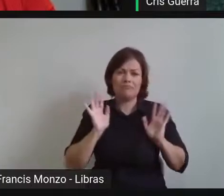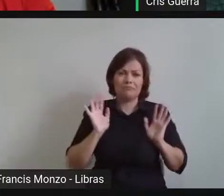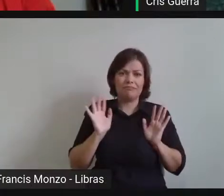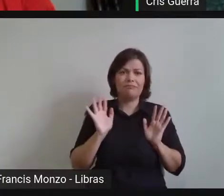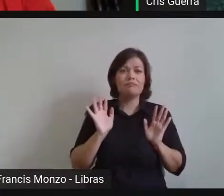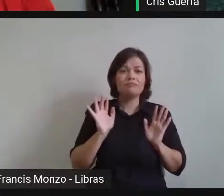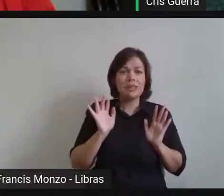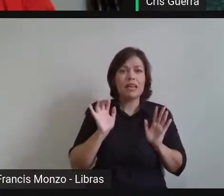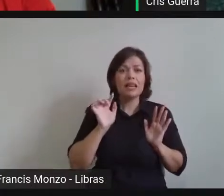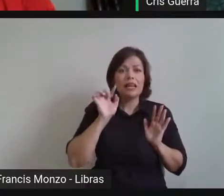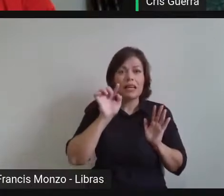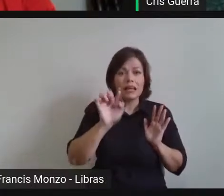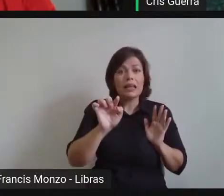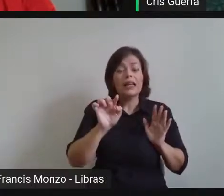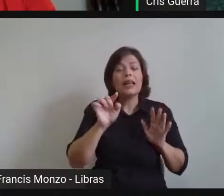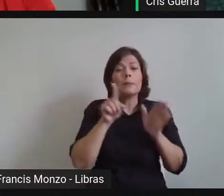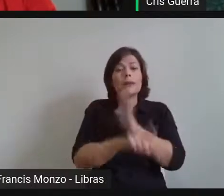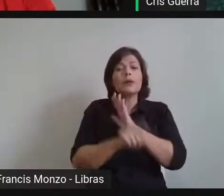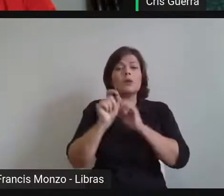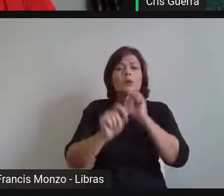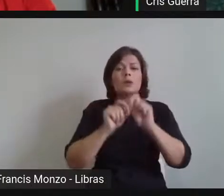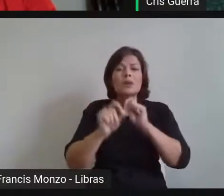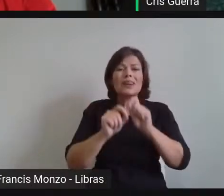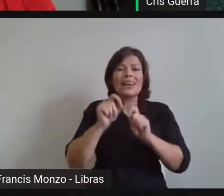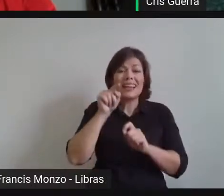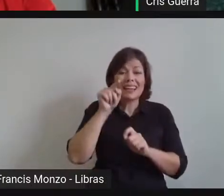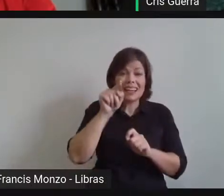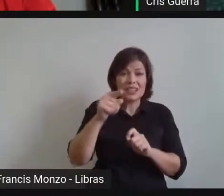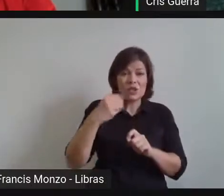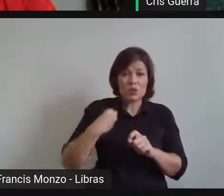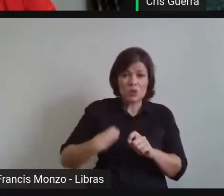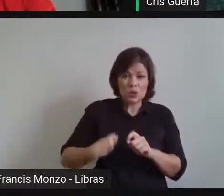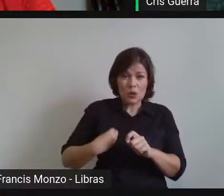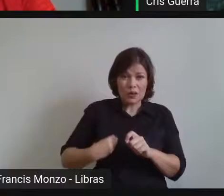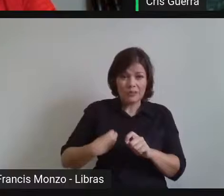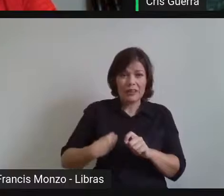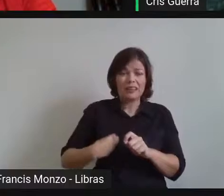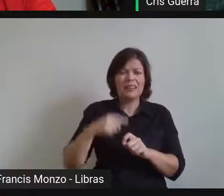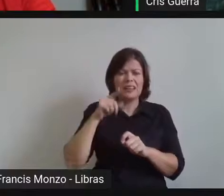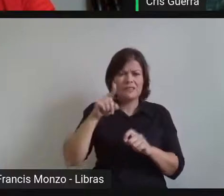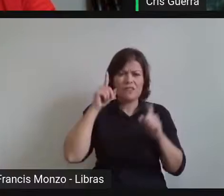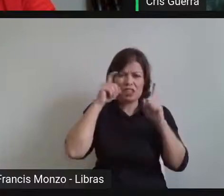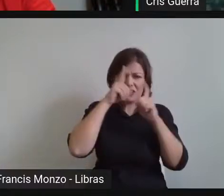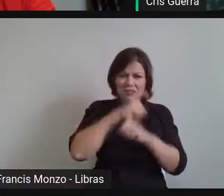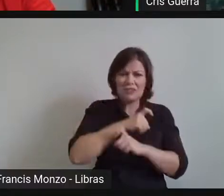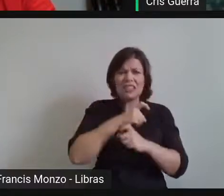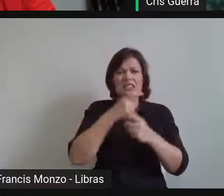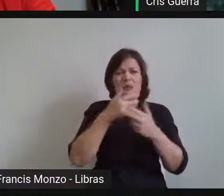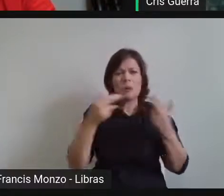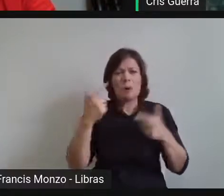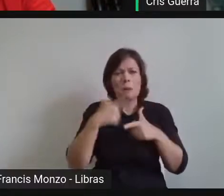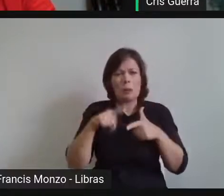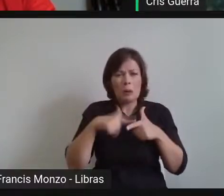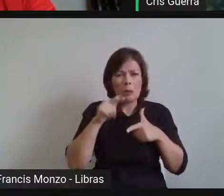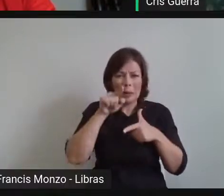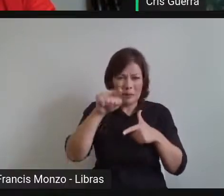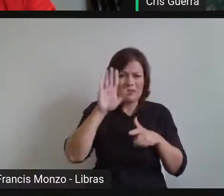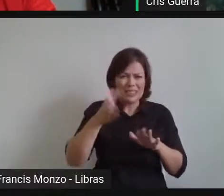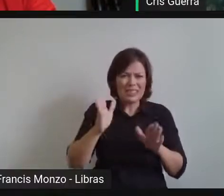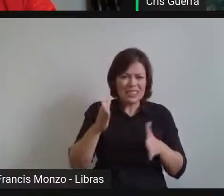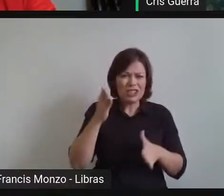que em algum momento da sua vida você se viu culpando outros pelas coisas difíceis que te aconteceram? Ah,